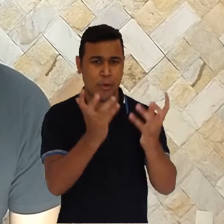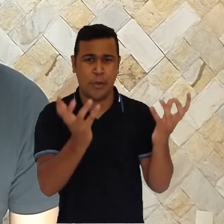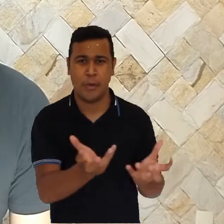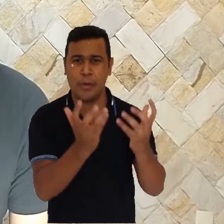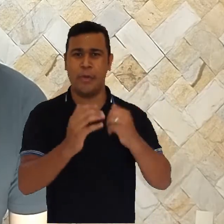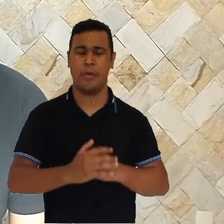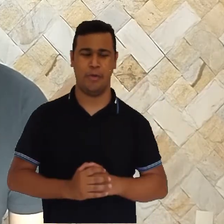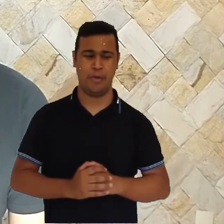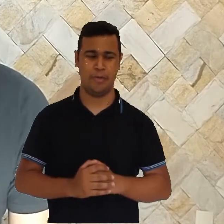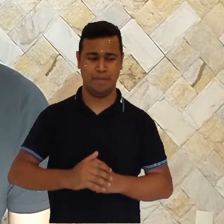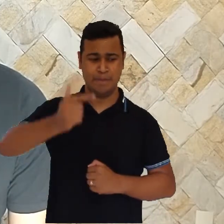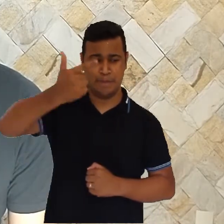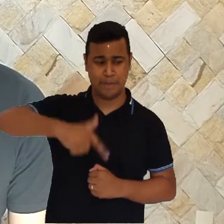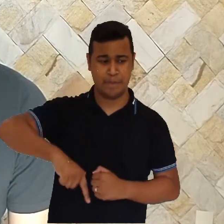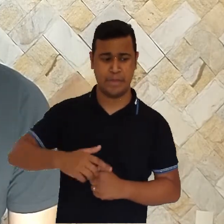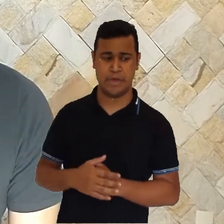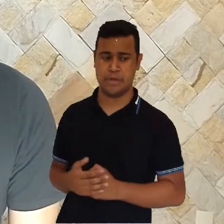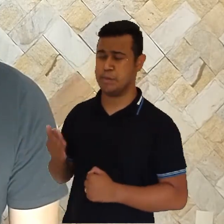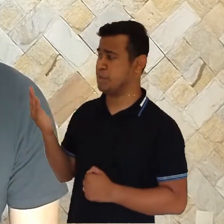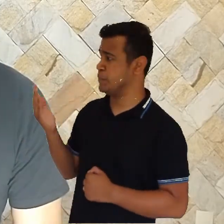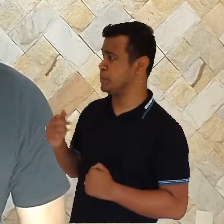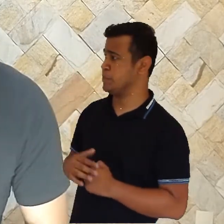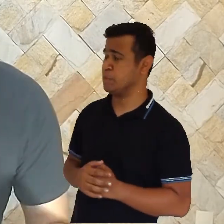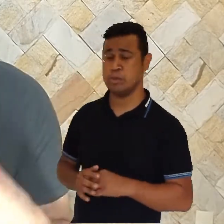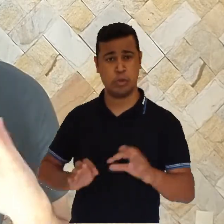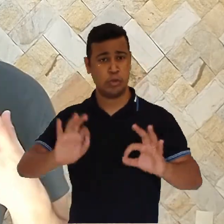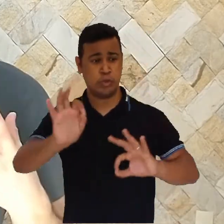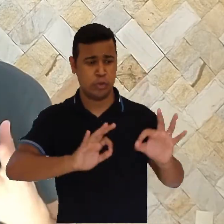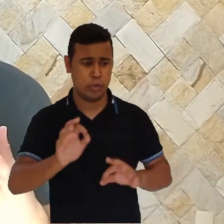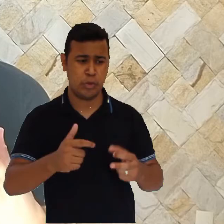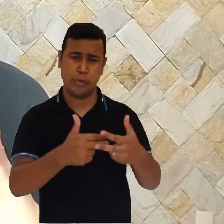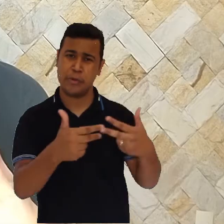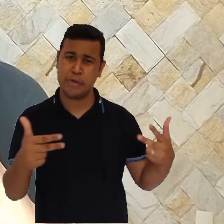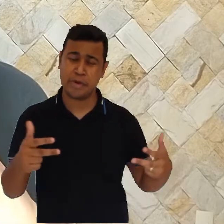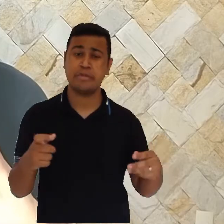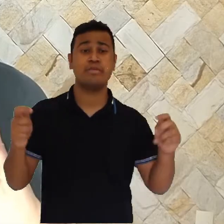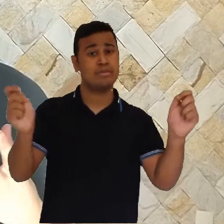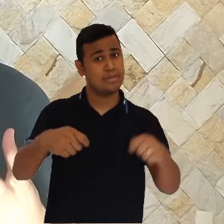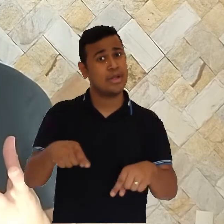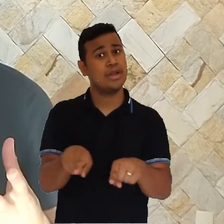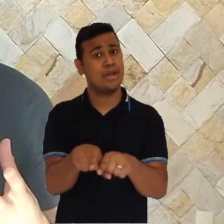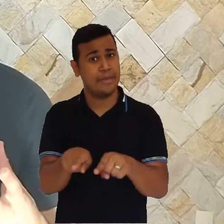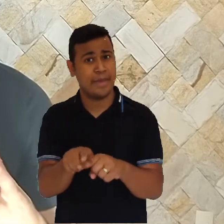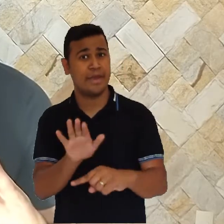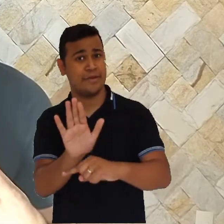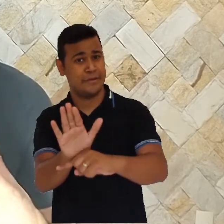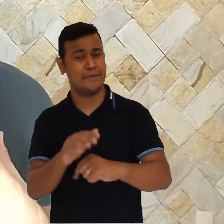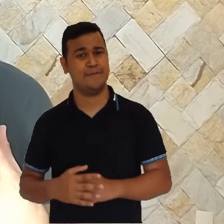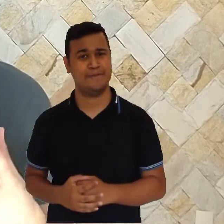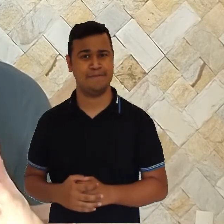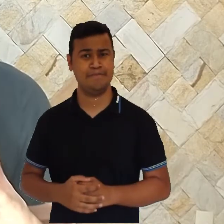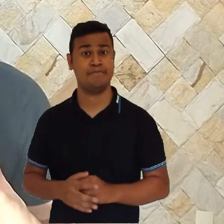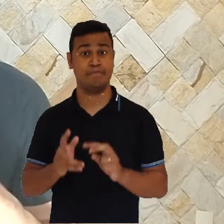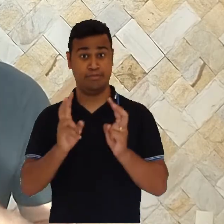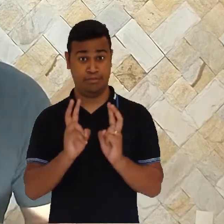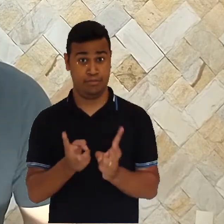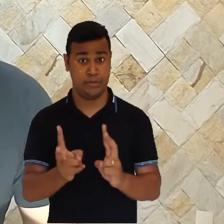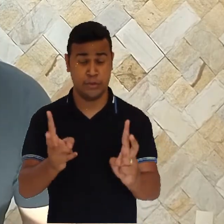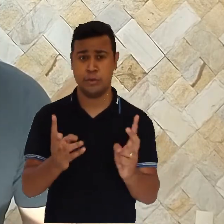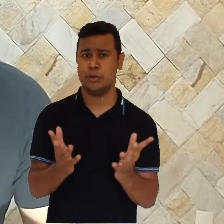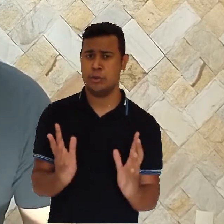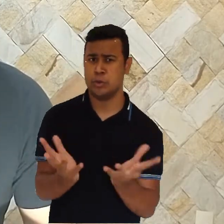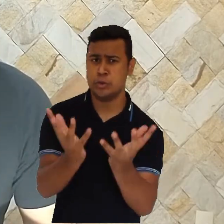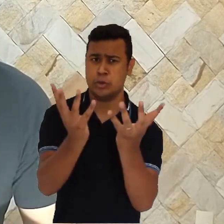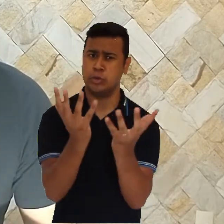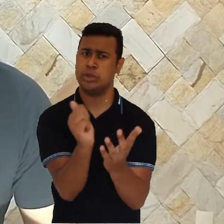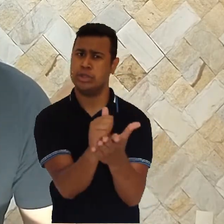responsabilidades domésticas com os adolescentes, como lavar a cozinha, o banheiro, limpar a sala,